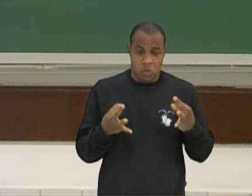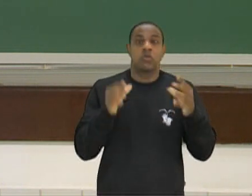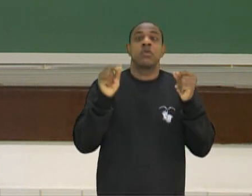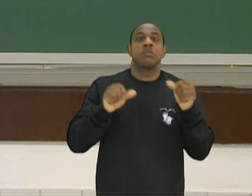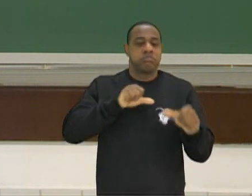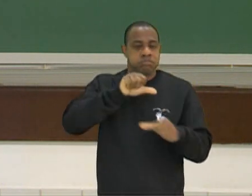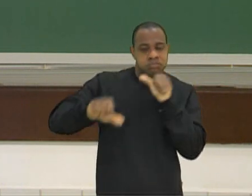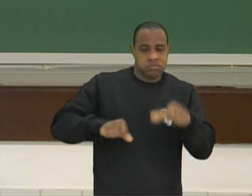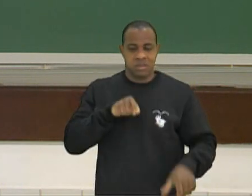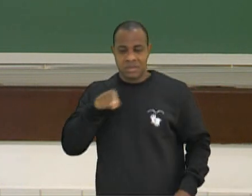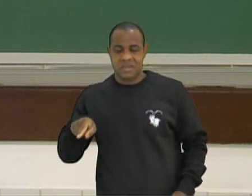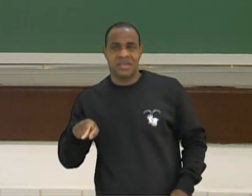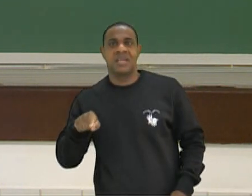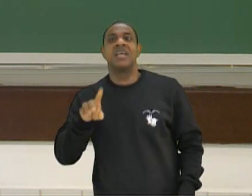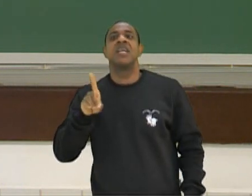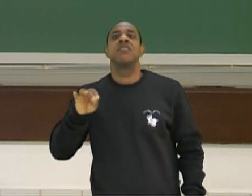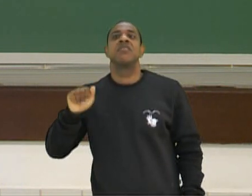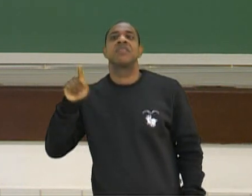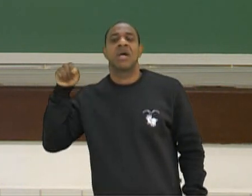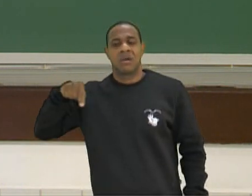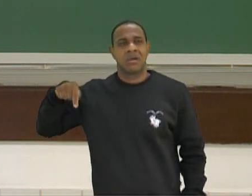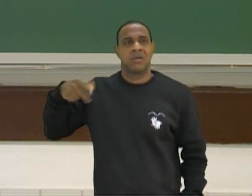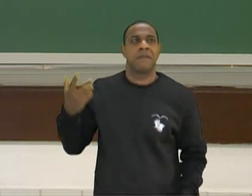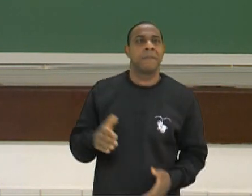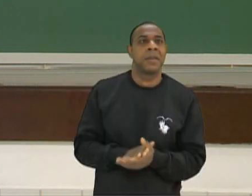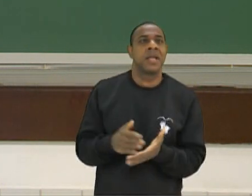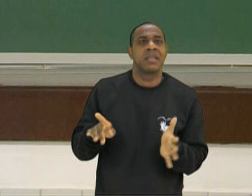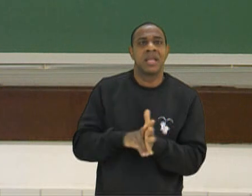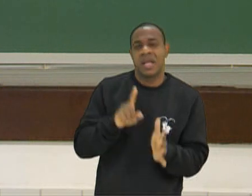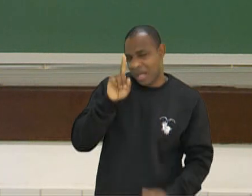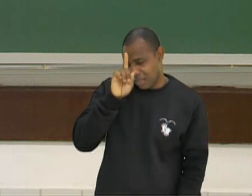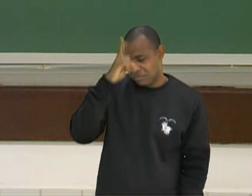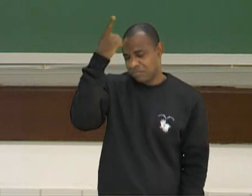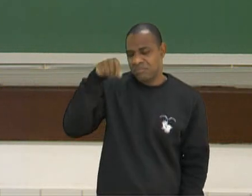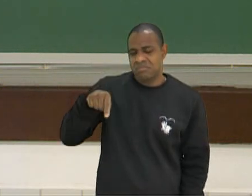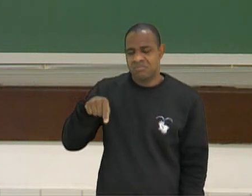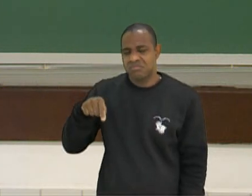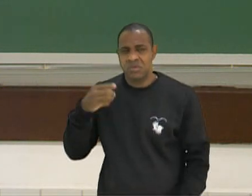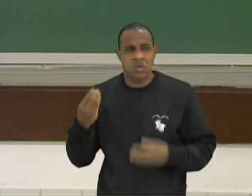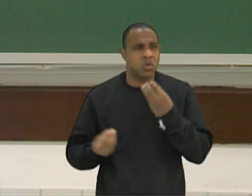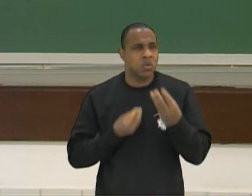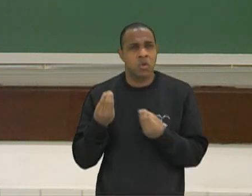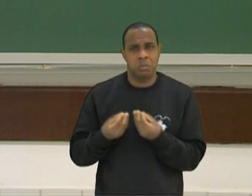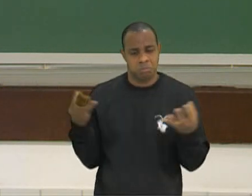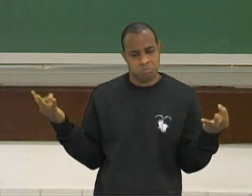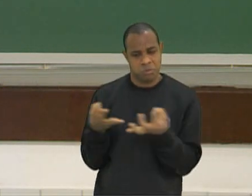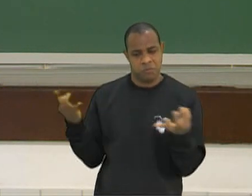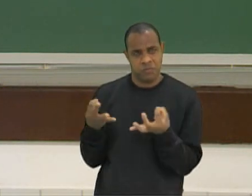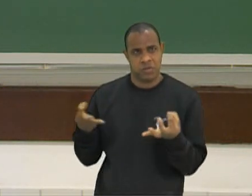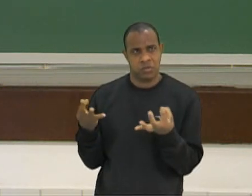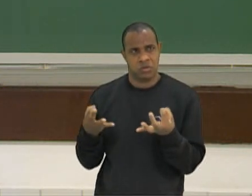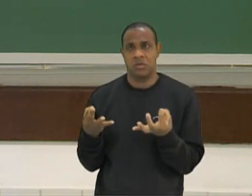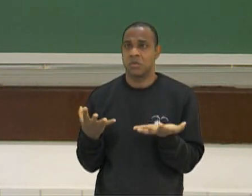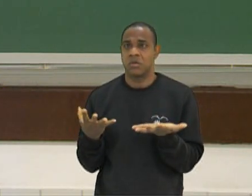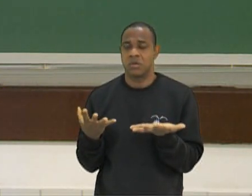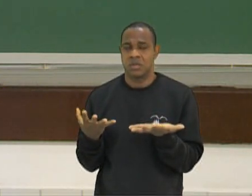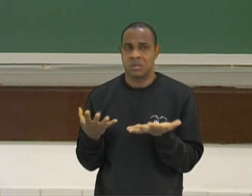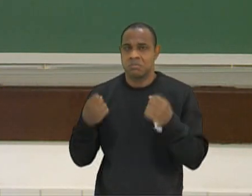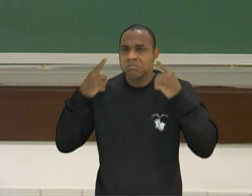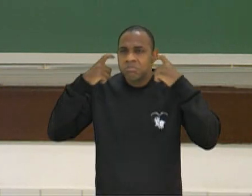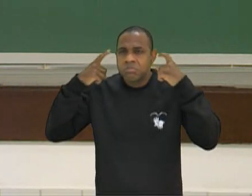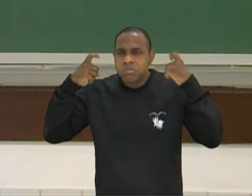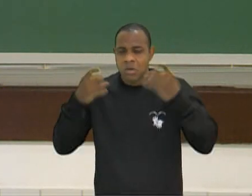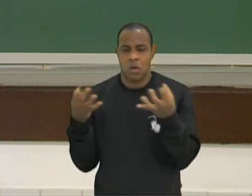durante diversas gerações. Até que chegou a ideia do sinal digital, onde você conseguiu aperfeiçoar, filtrar e gerar uma